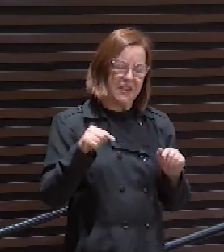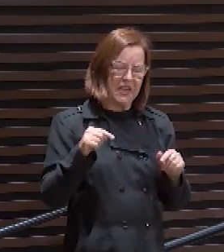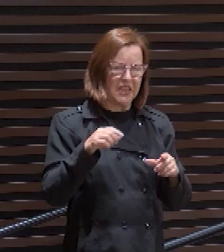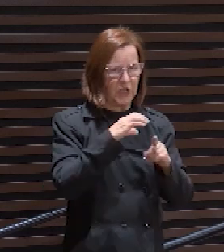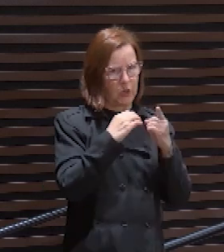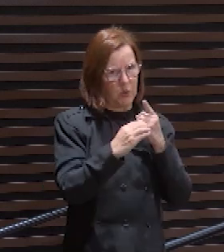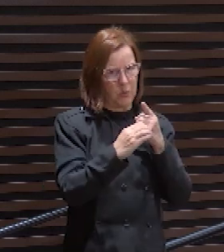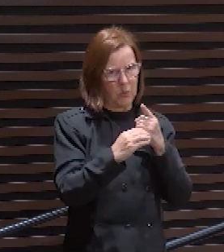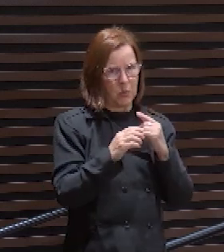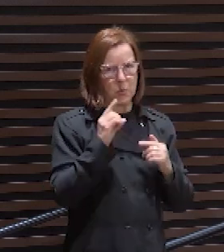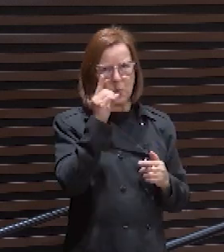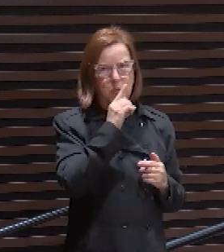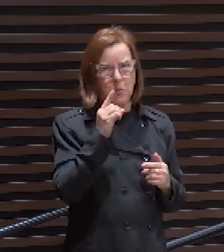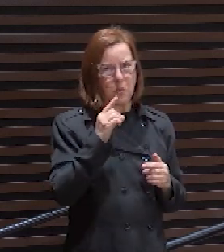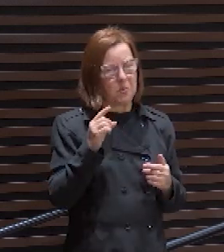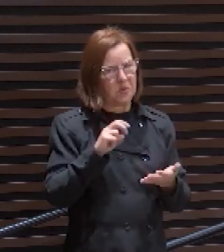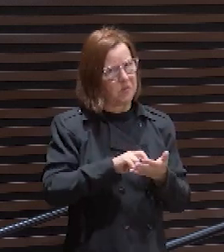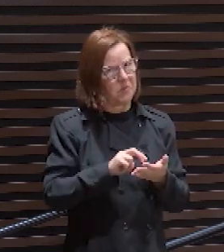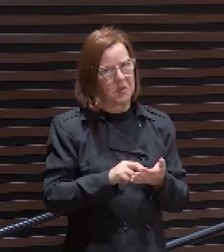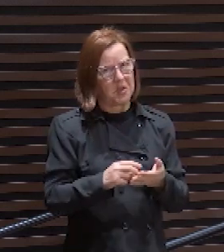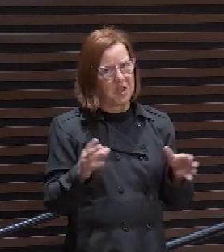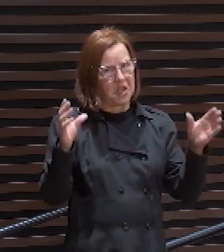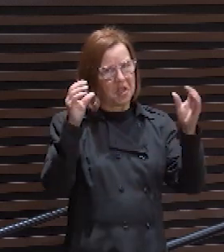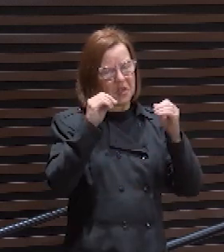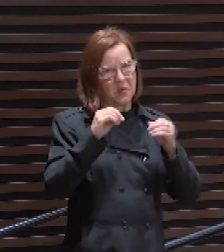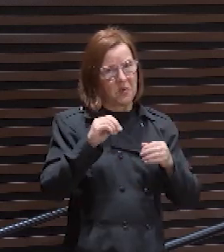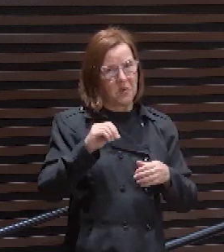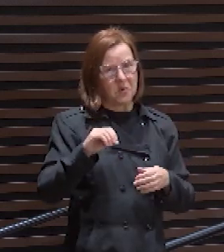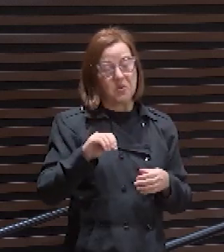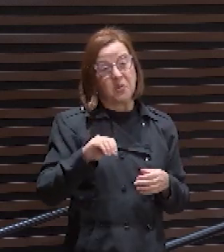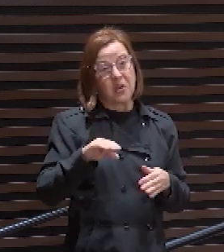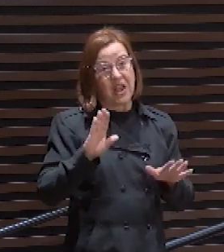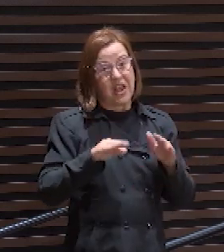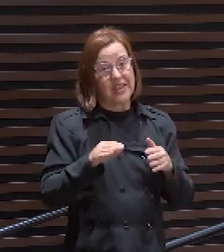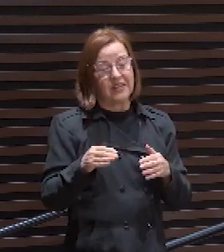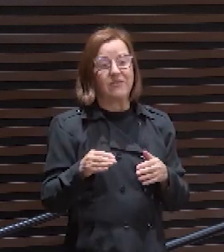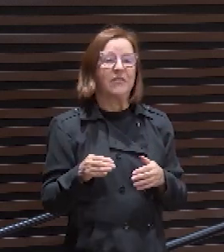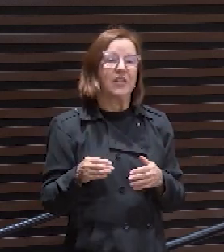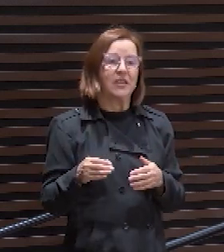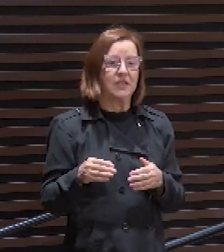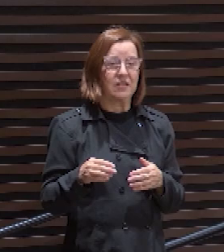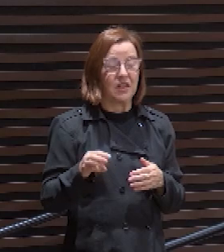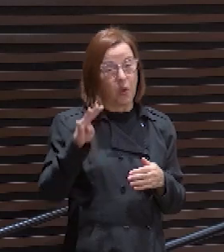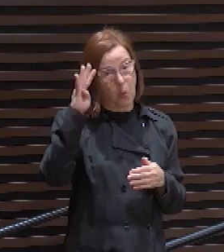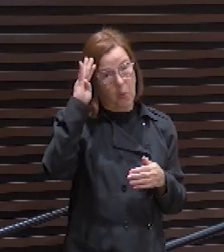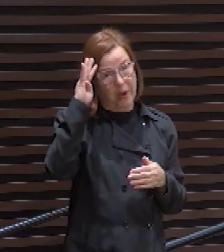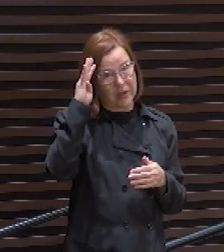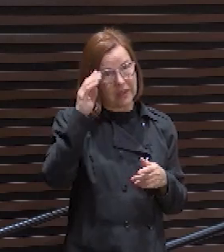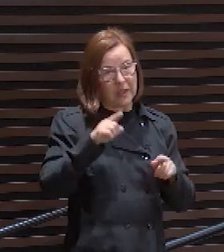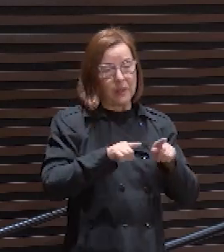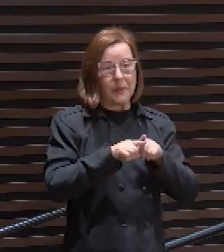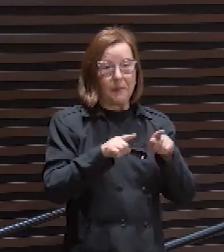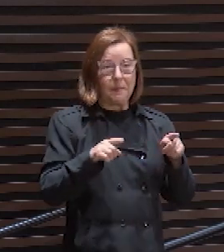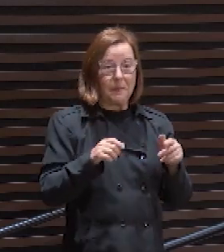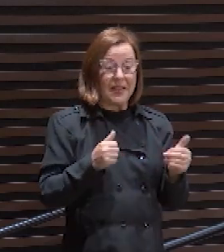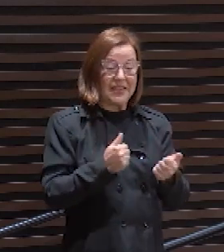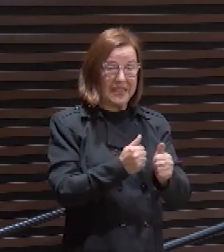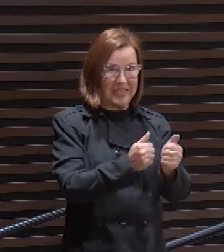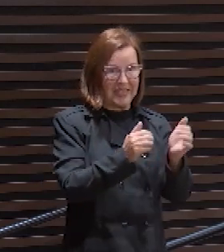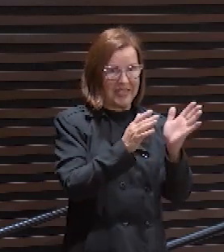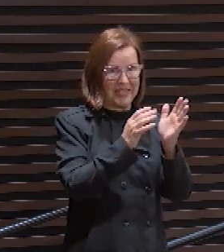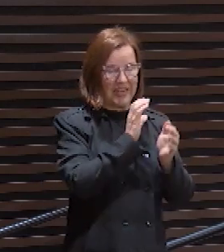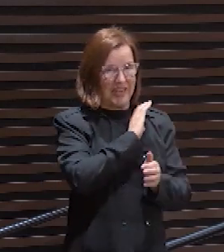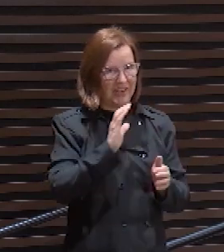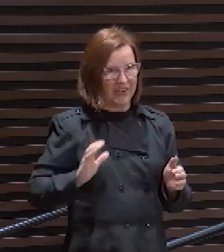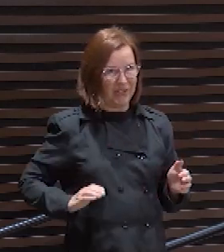de noite, vir num pequeno grupo ao longo da semana, mas seguir a Cristo, de fato, é amar Jesus e viver o Evangelho. E